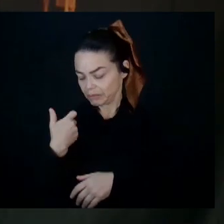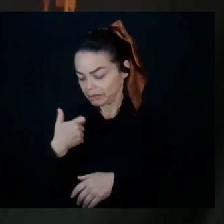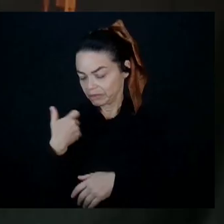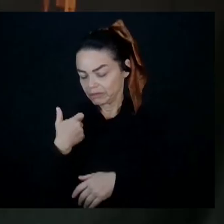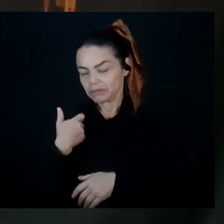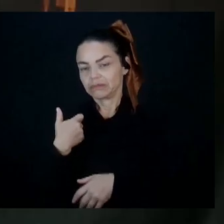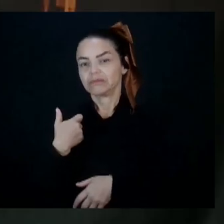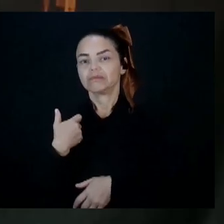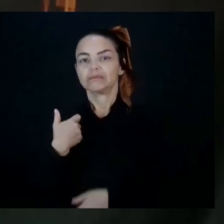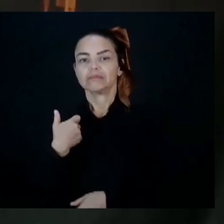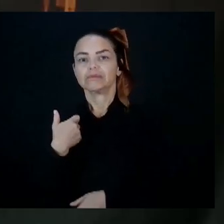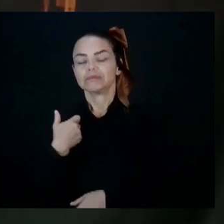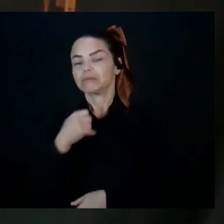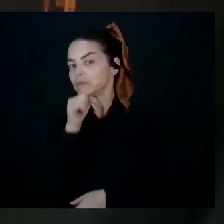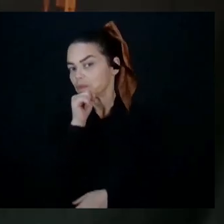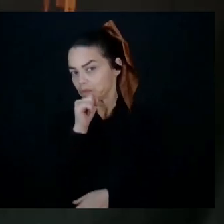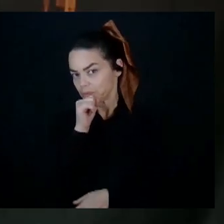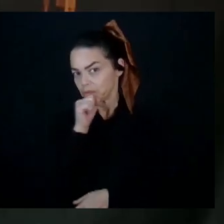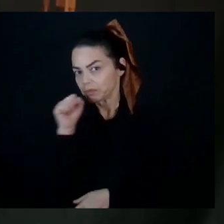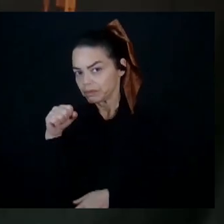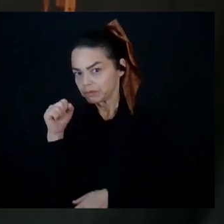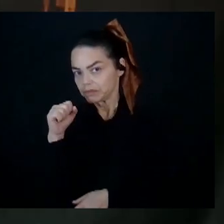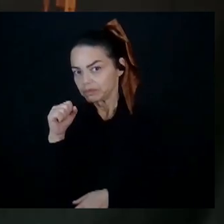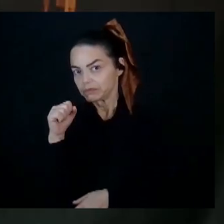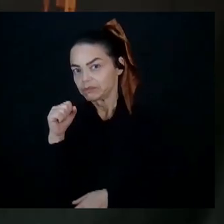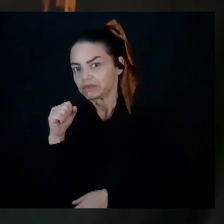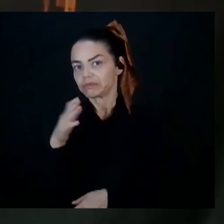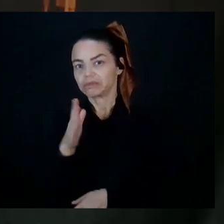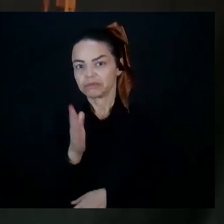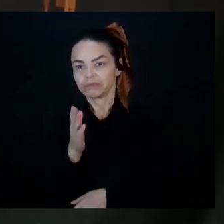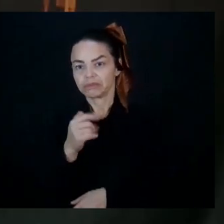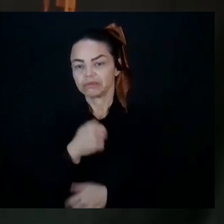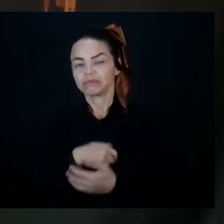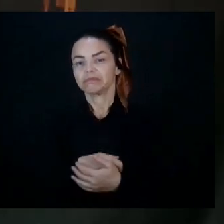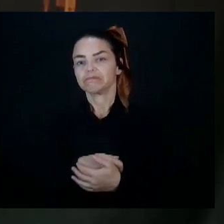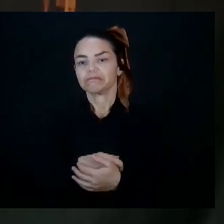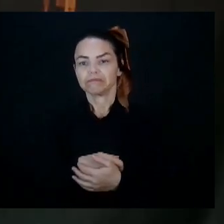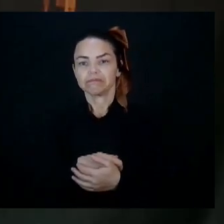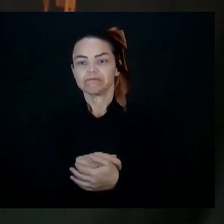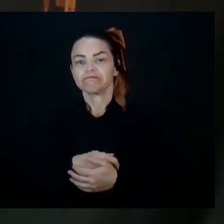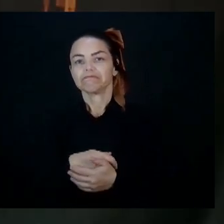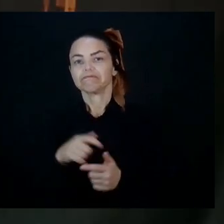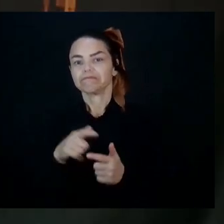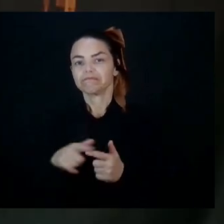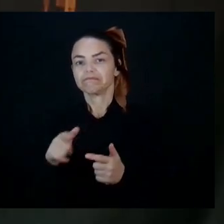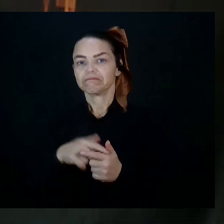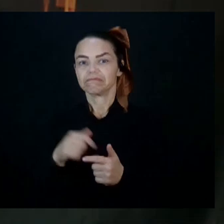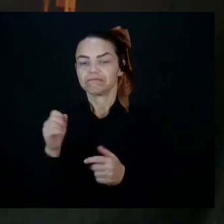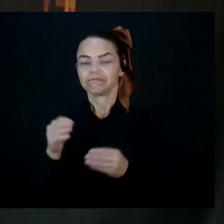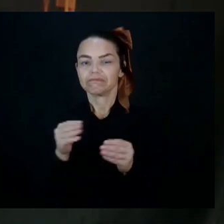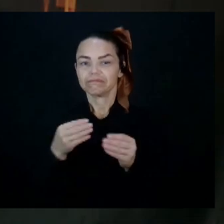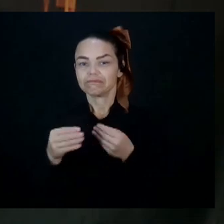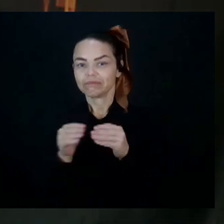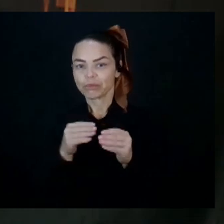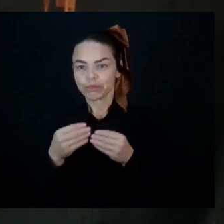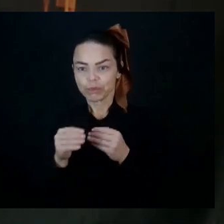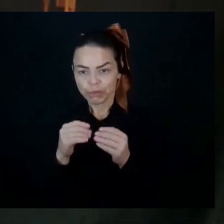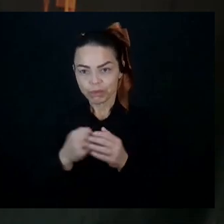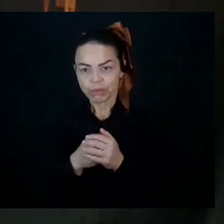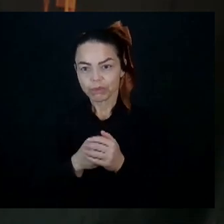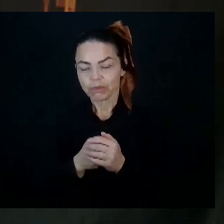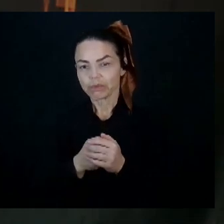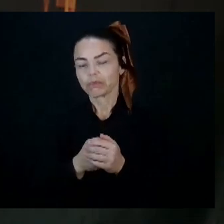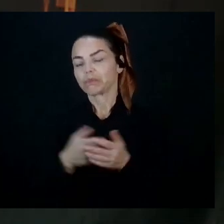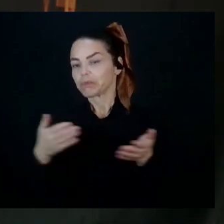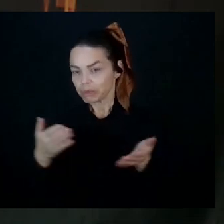ela idosa, sim, mas já em uma situação de mais vulnerabilidade, né? Hoje,